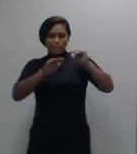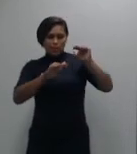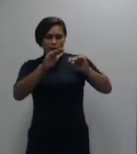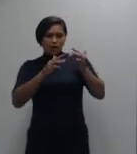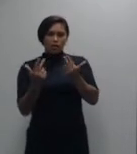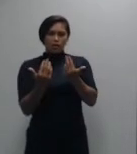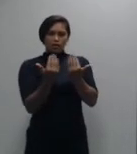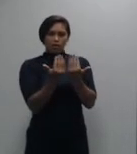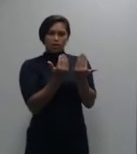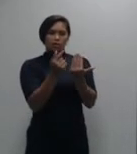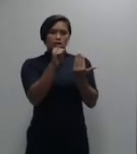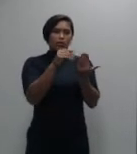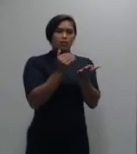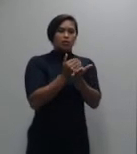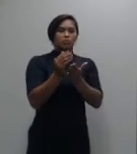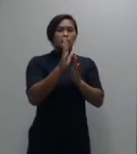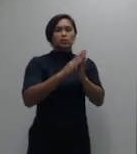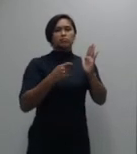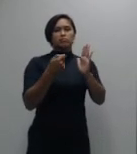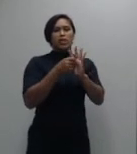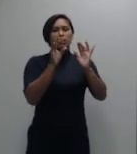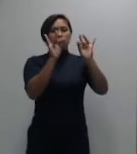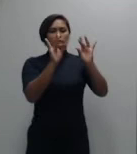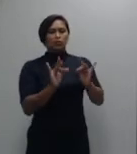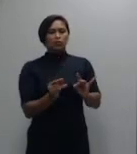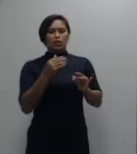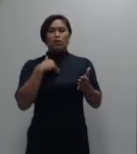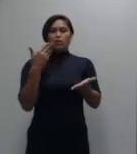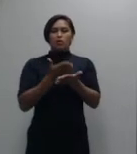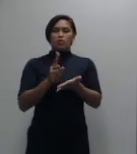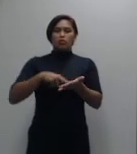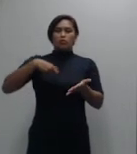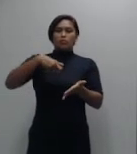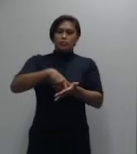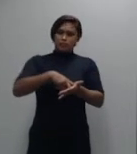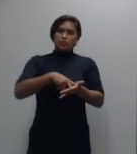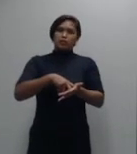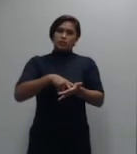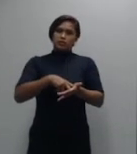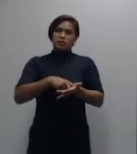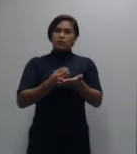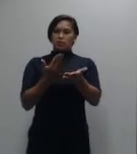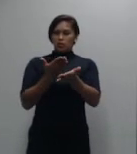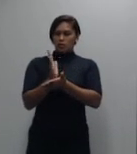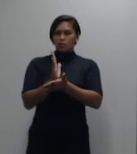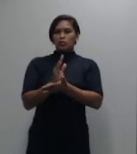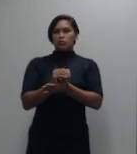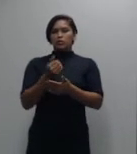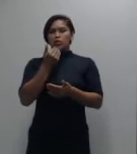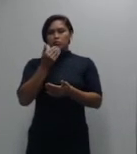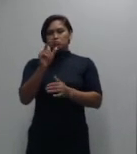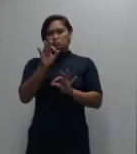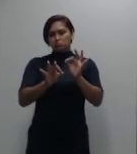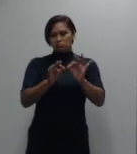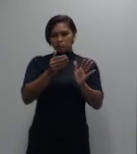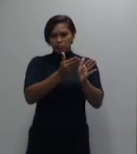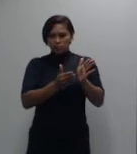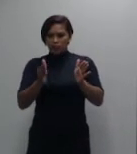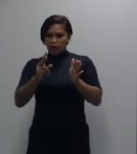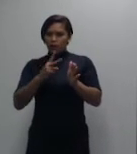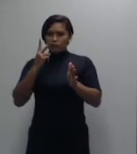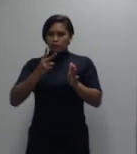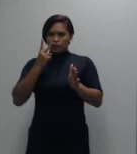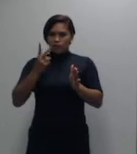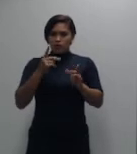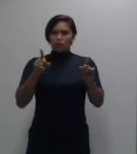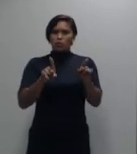a parte embargante deve pagou o cumprimento provisório de sentença em que se procedeu ao levantamento a maior parte dos valores tudo